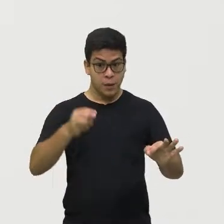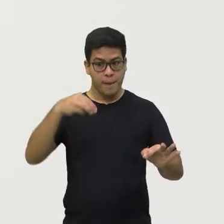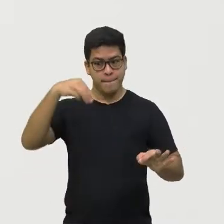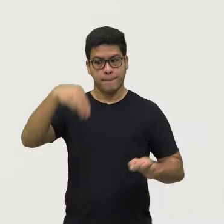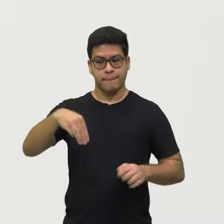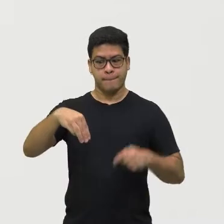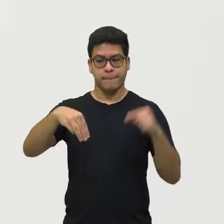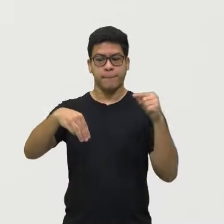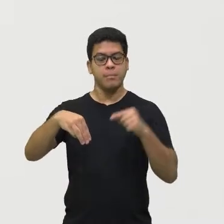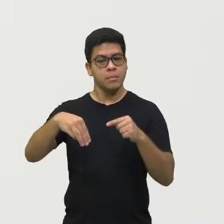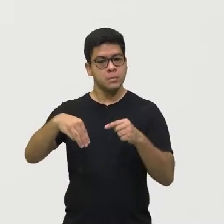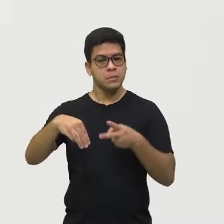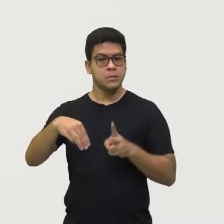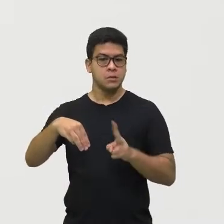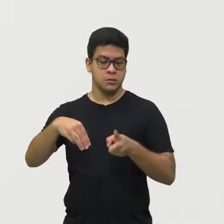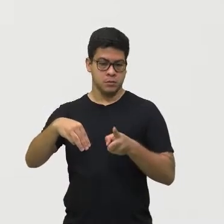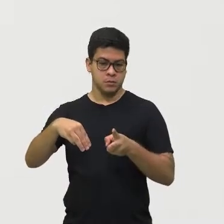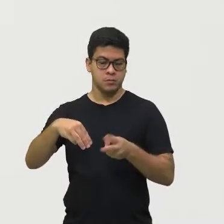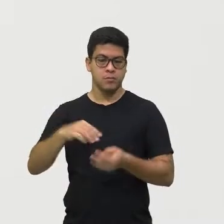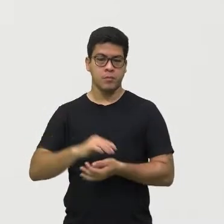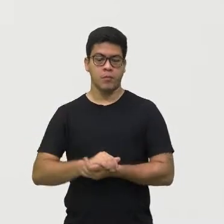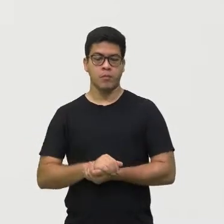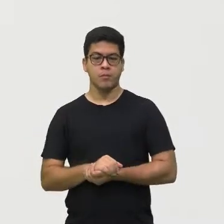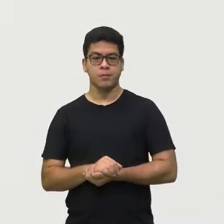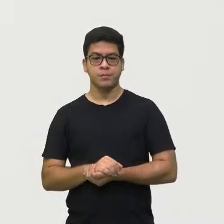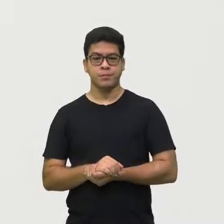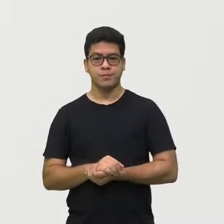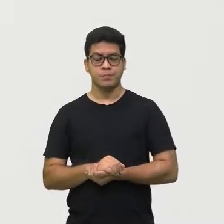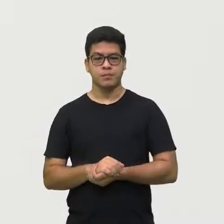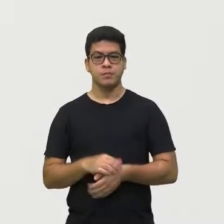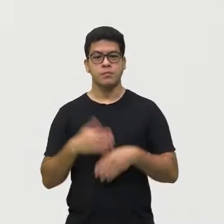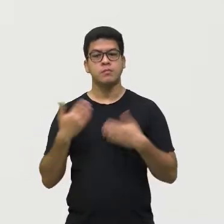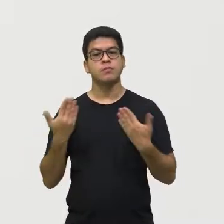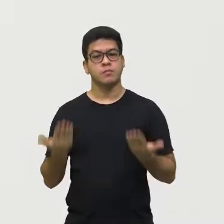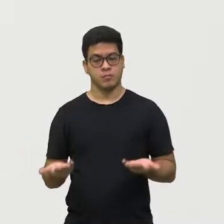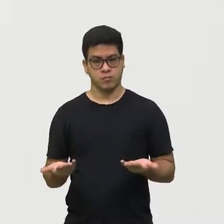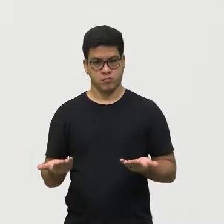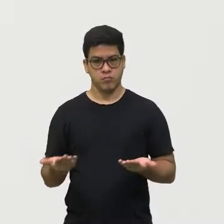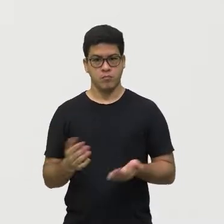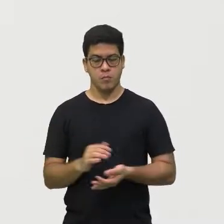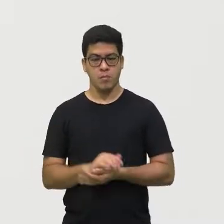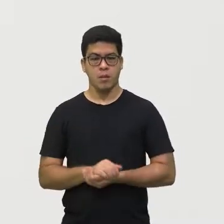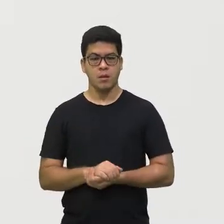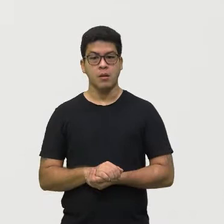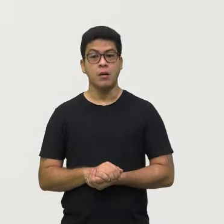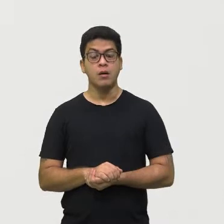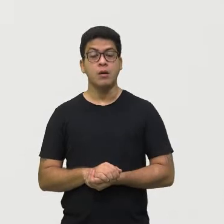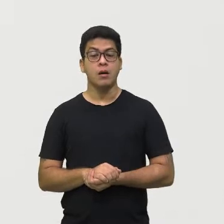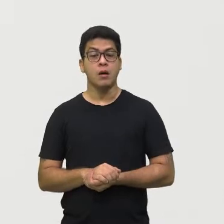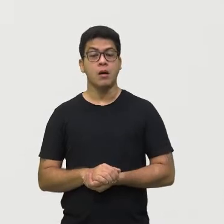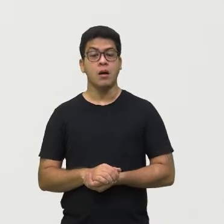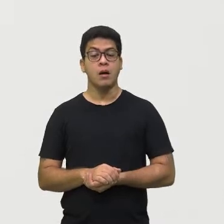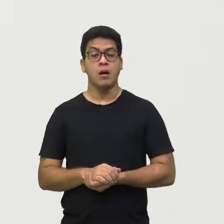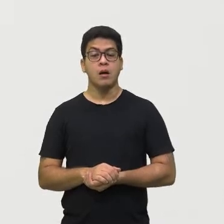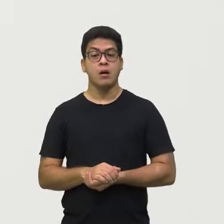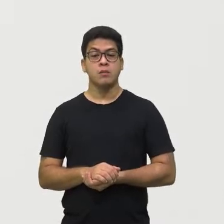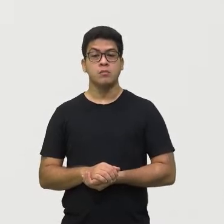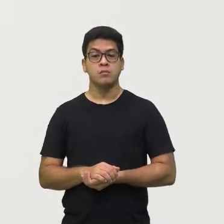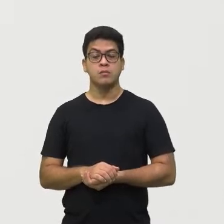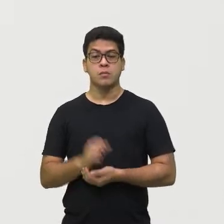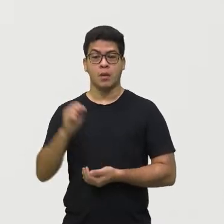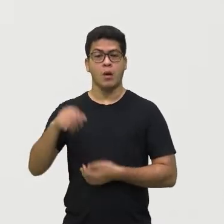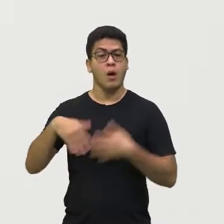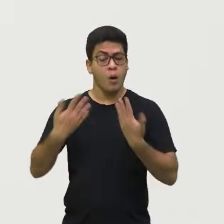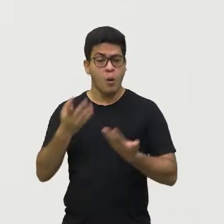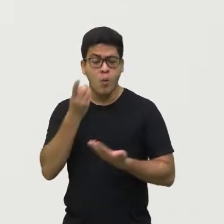carga até o ponto onde eu quero calcular o potencial elétrico. Agora, quando a gente tem mais de